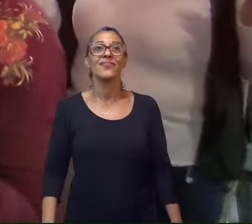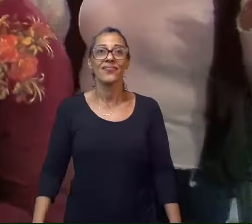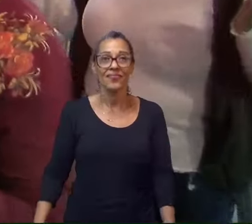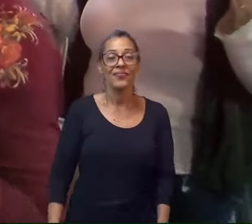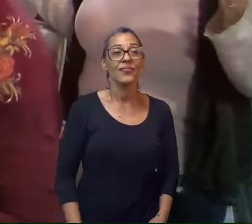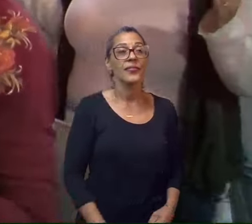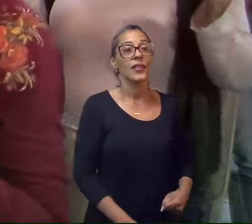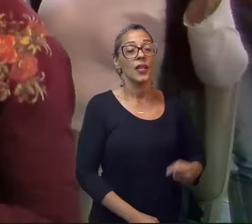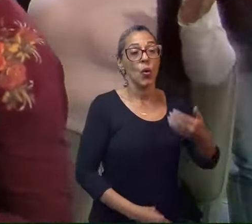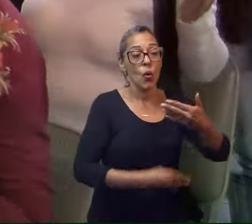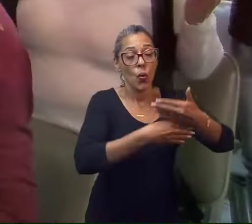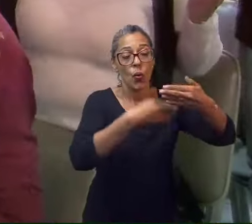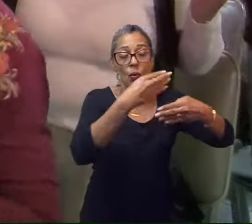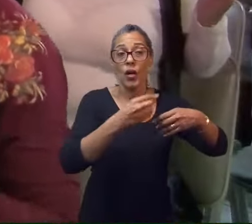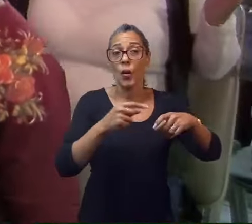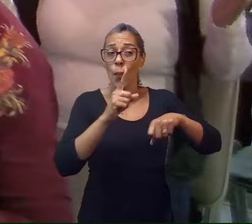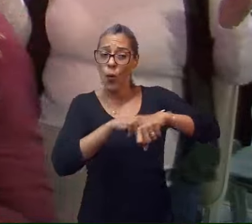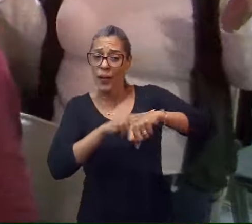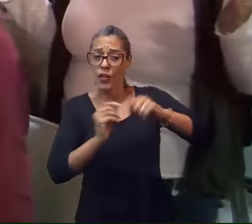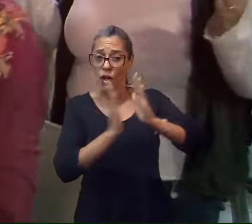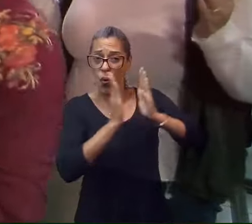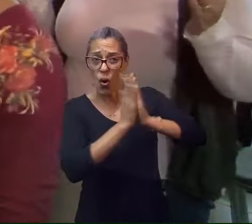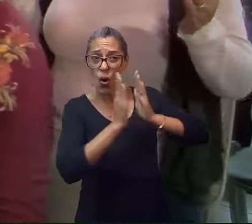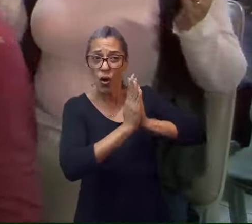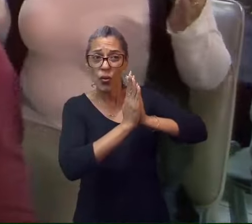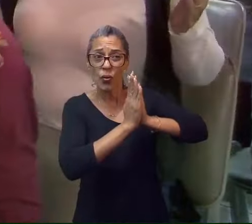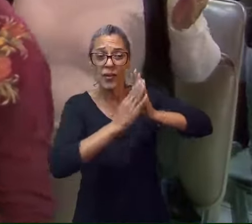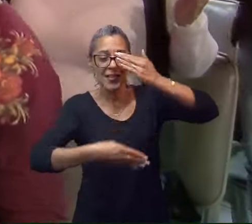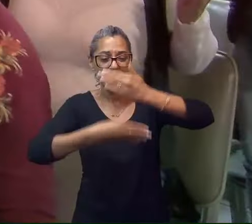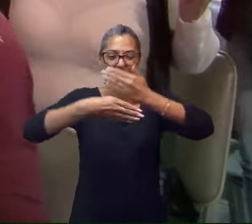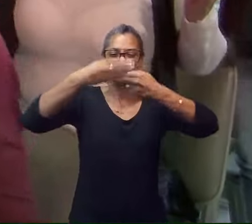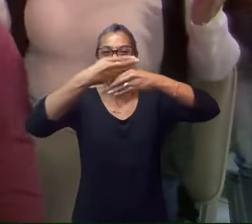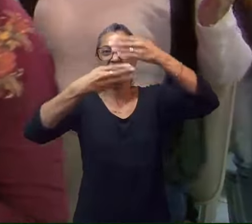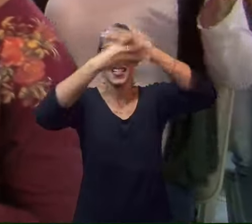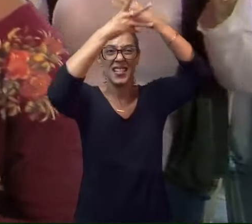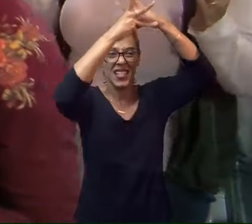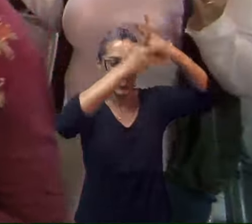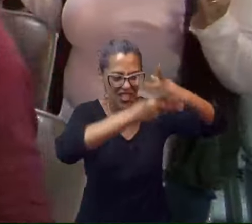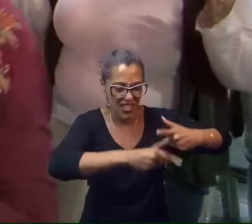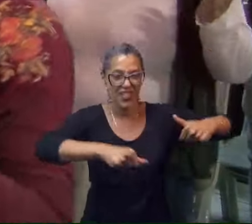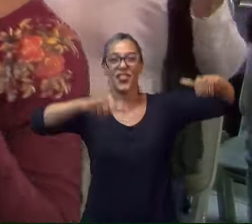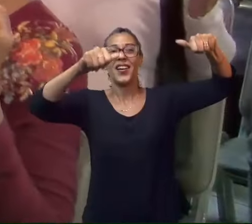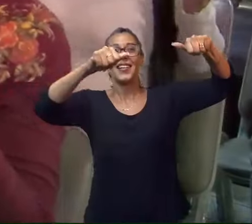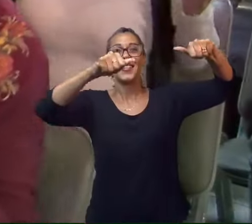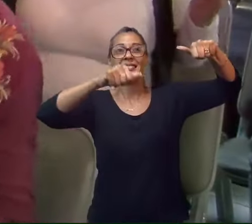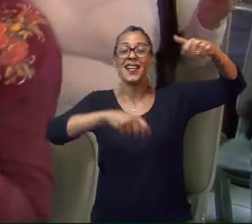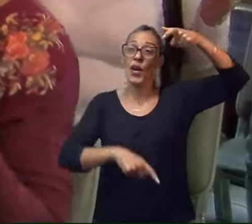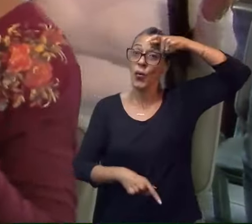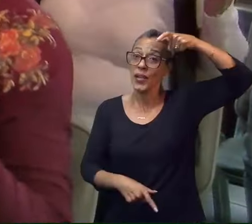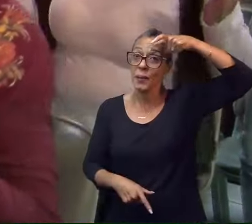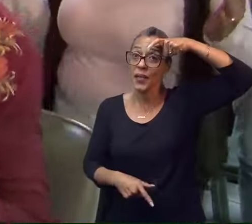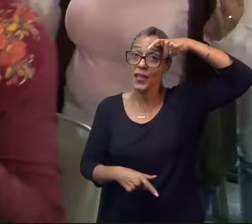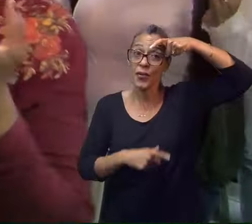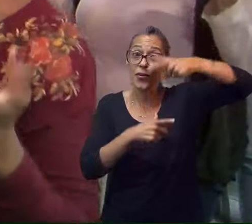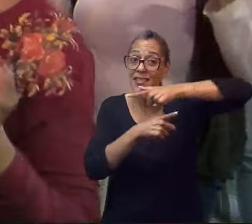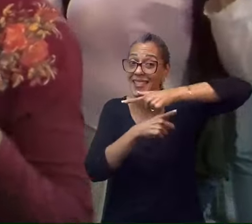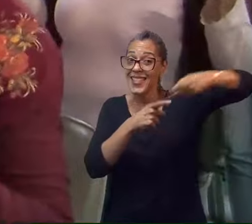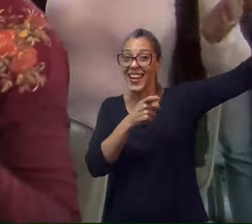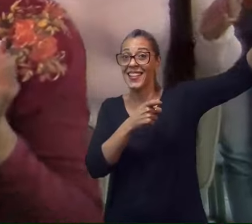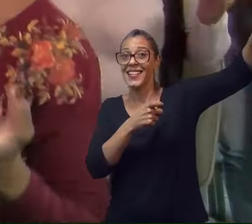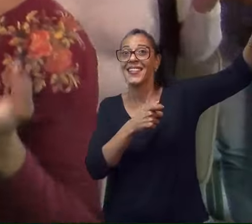muralhas não resistiram o inimigo não suportara é unção de